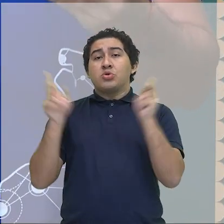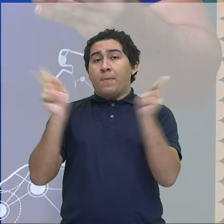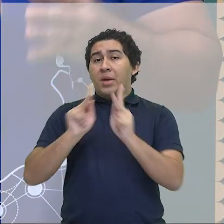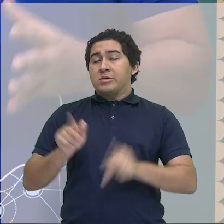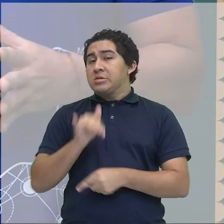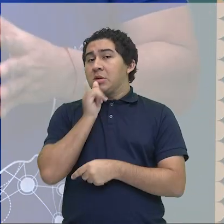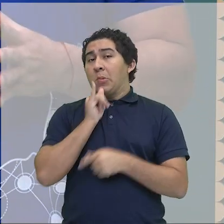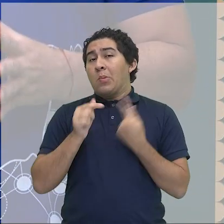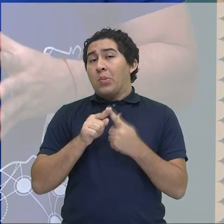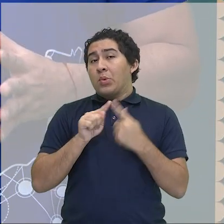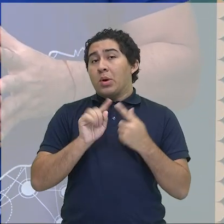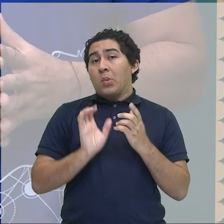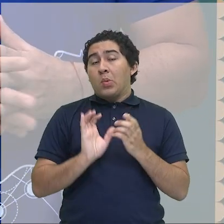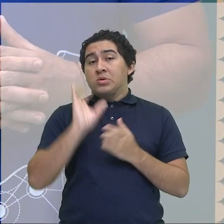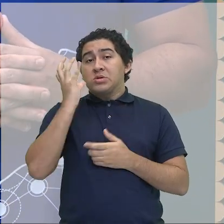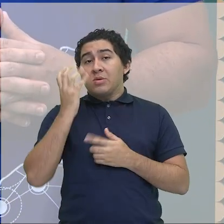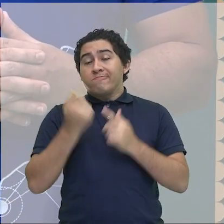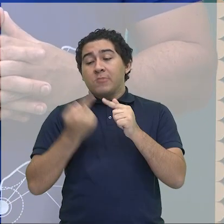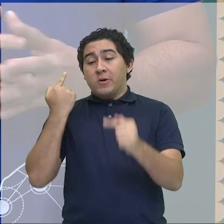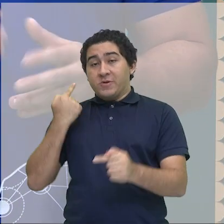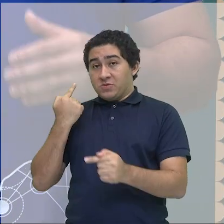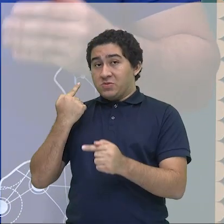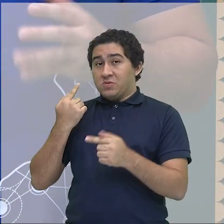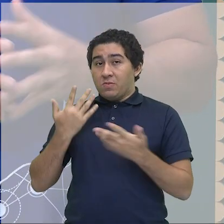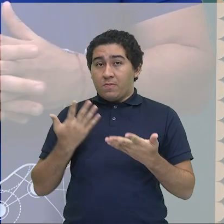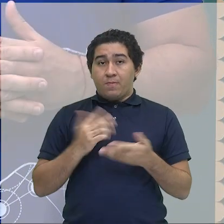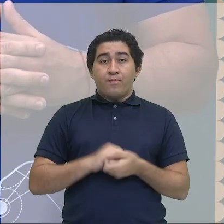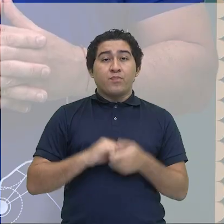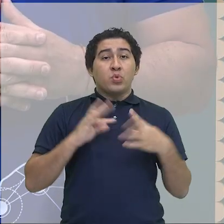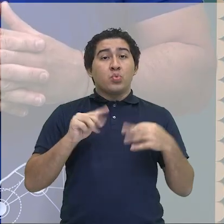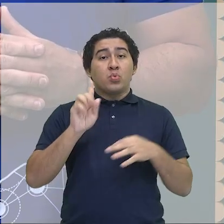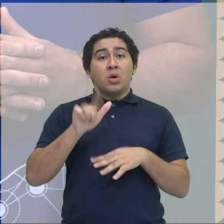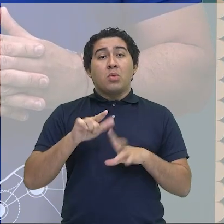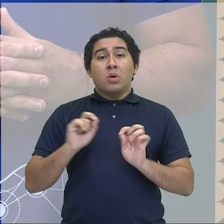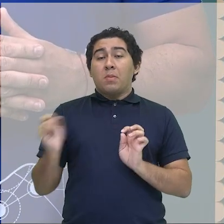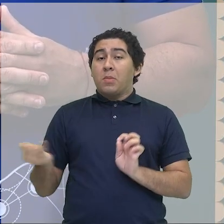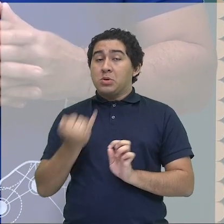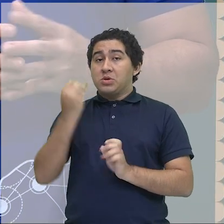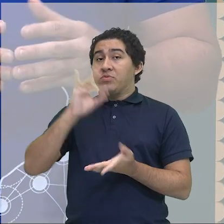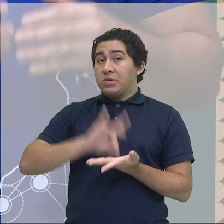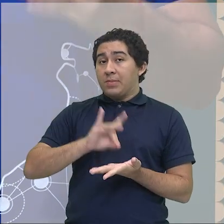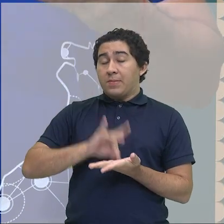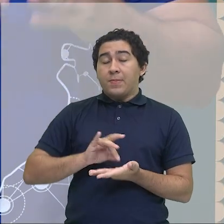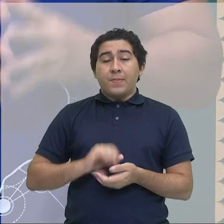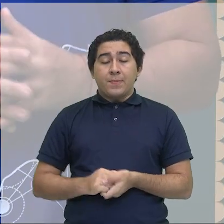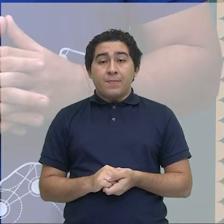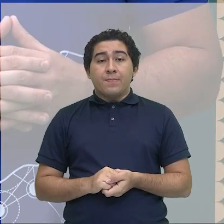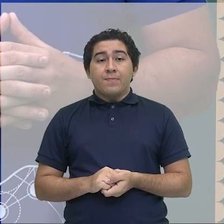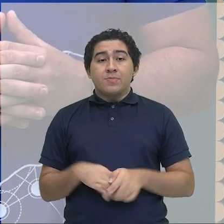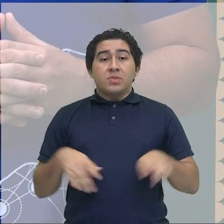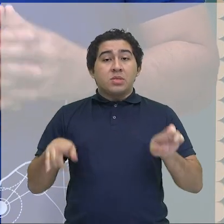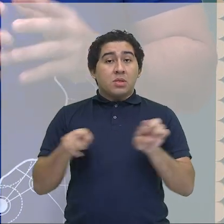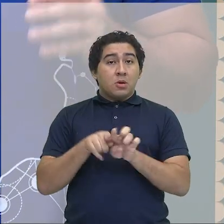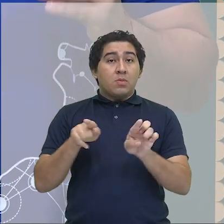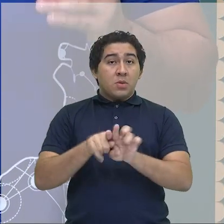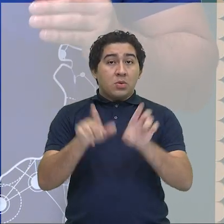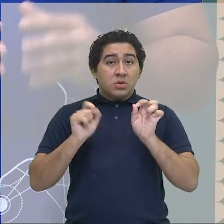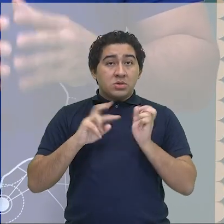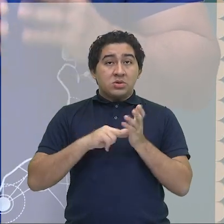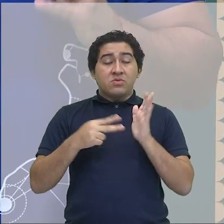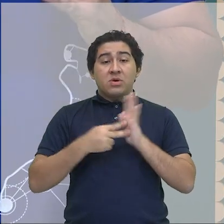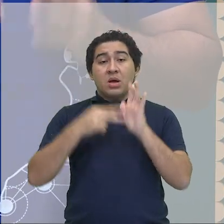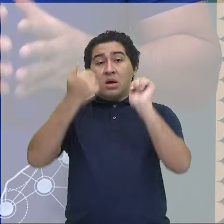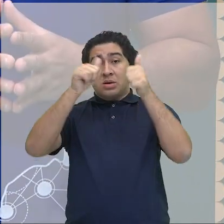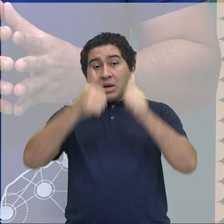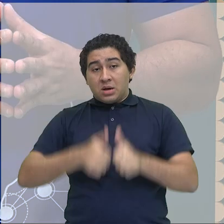paz, o que houve anteriormente, ok? Então, tudo isso é importante. Além disso, a